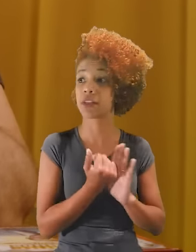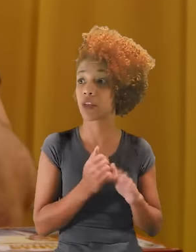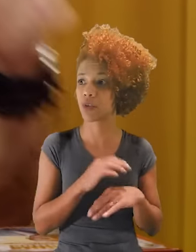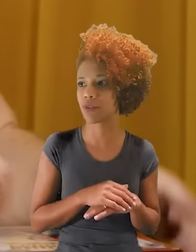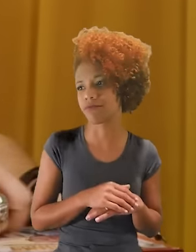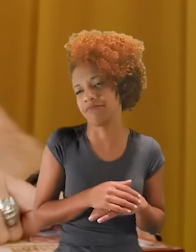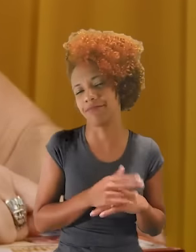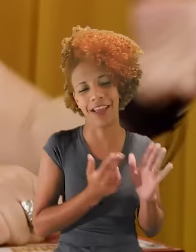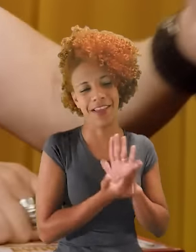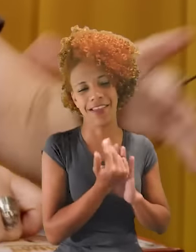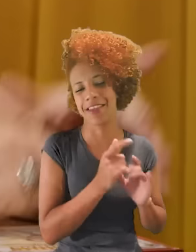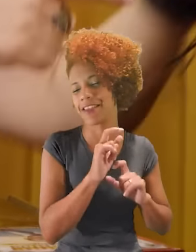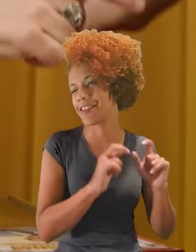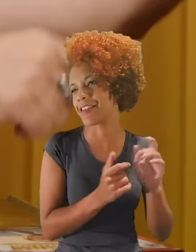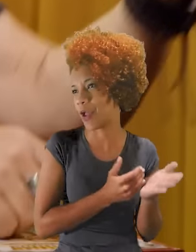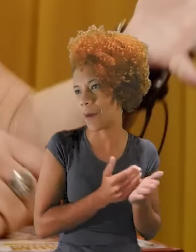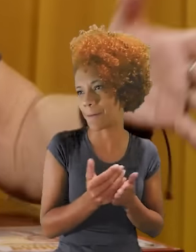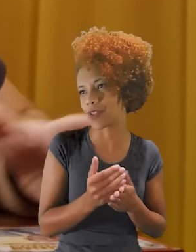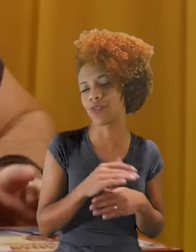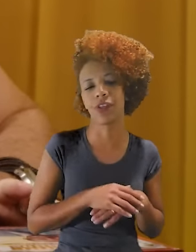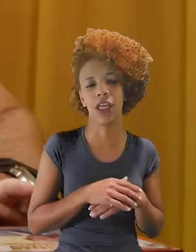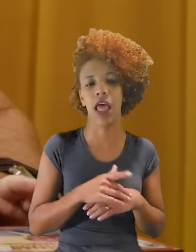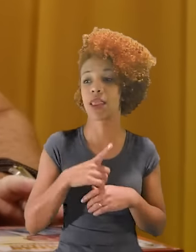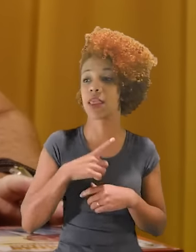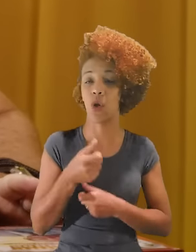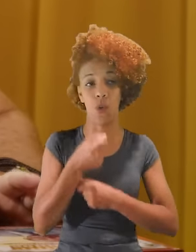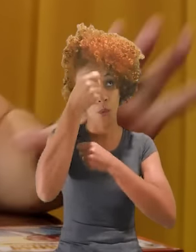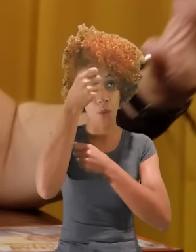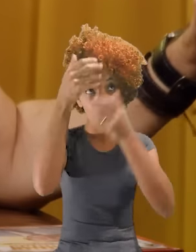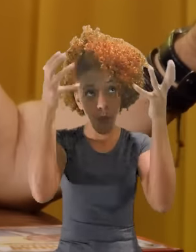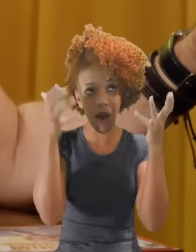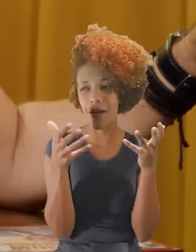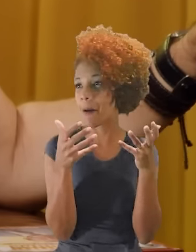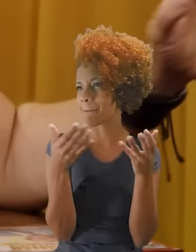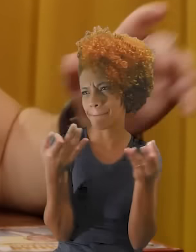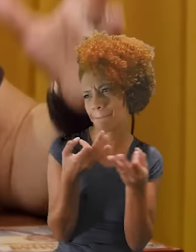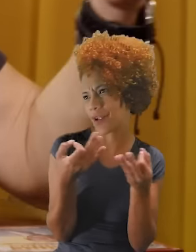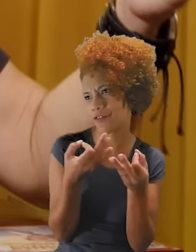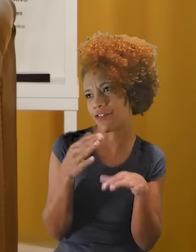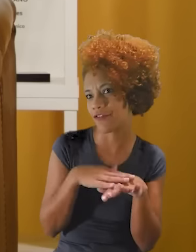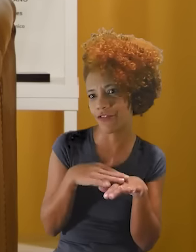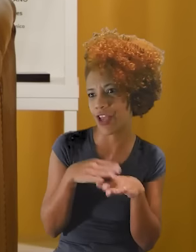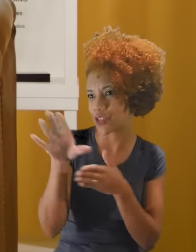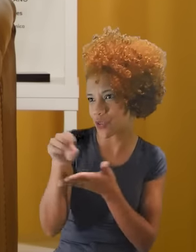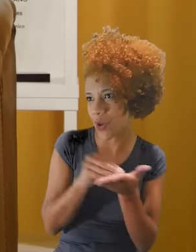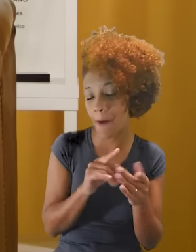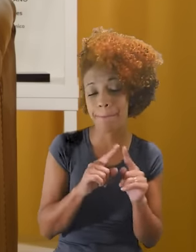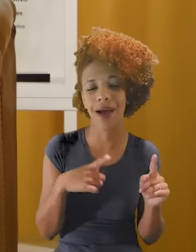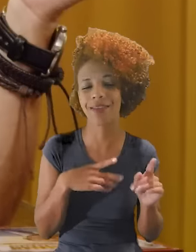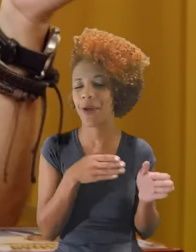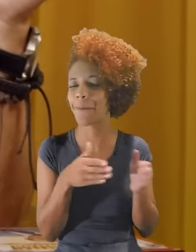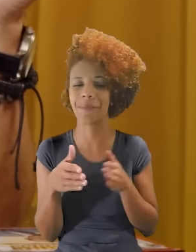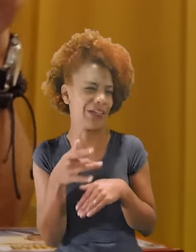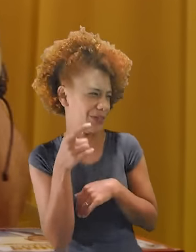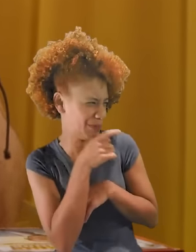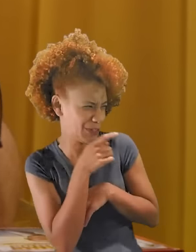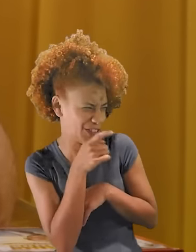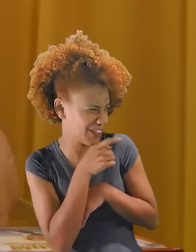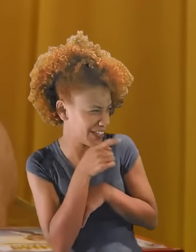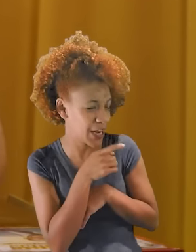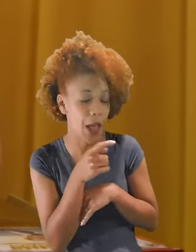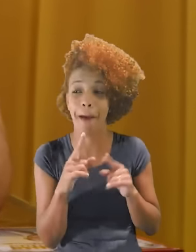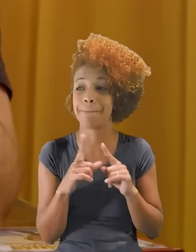ele. E a galera, os desenhistas, cara, começaram a desenhar esse cara. E o cara chegou com um guarda-chuvinha, perfeito. Mentira. Fizeram o cara. Só que tem uma parte muito engraçada, que eles